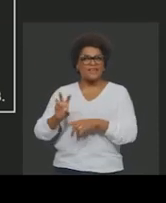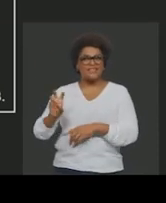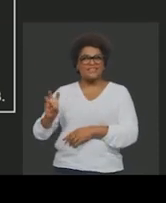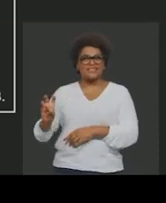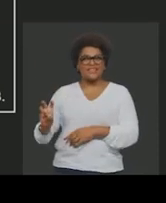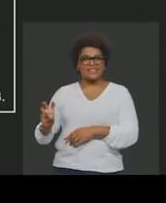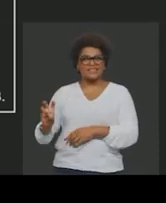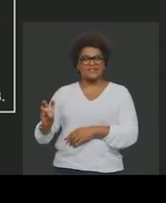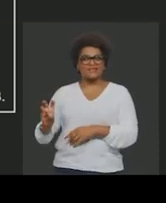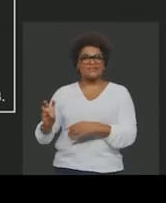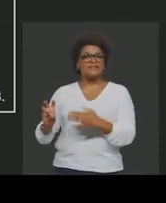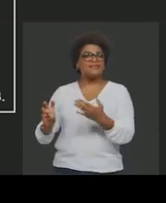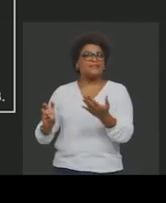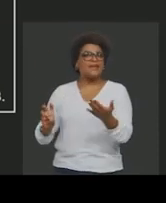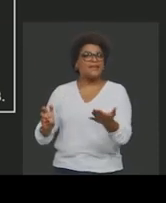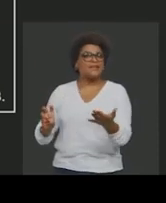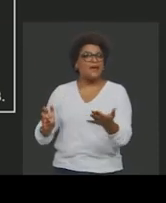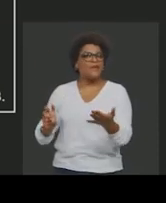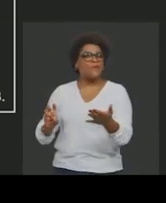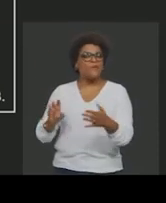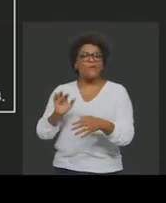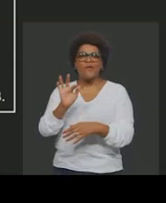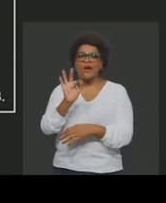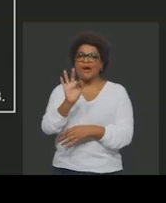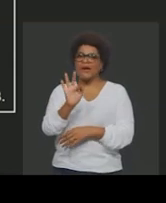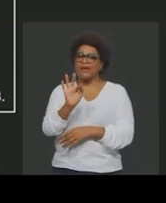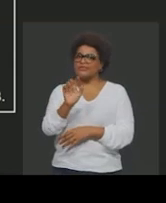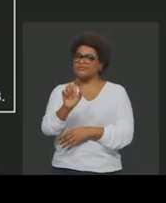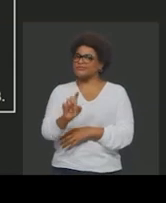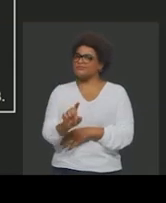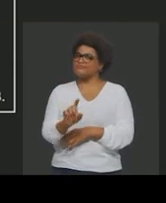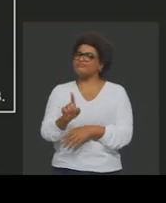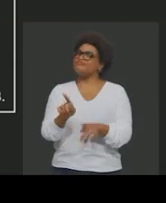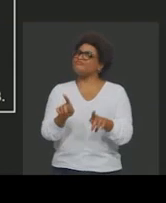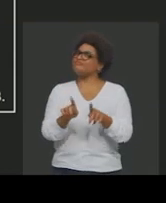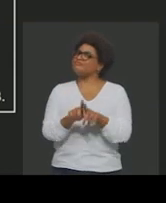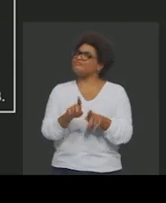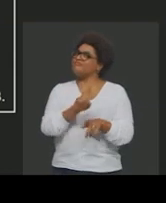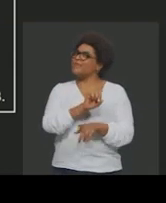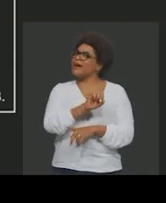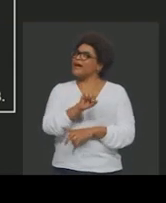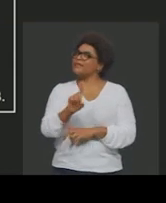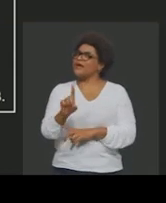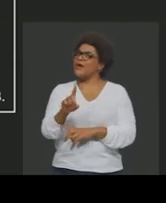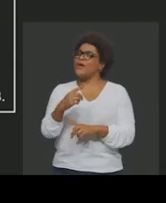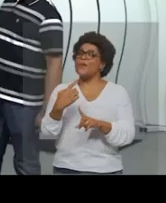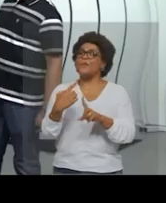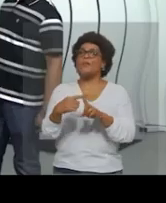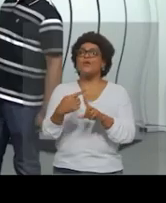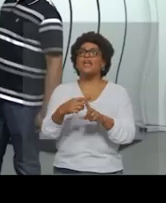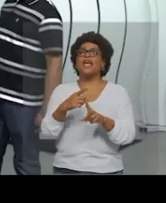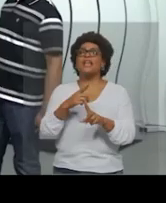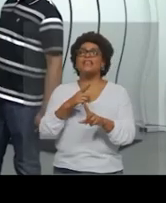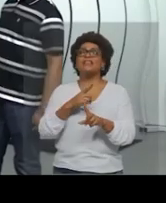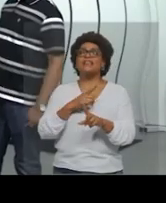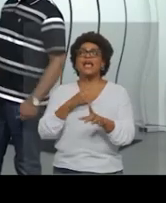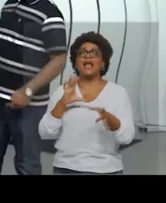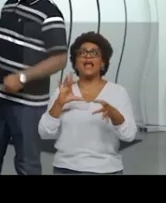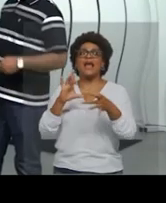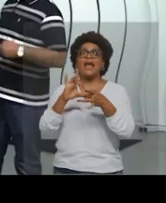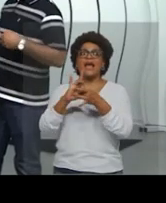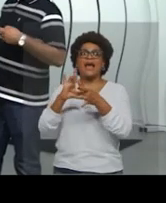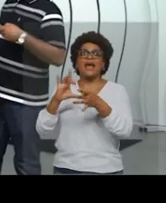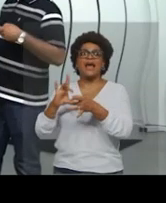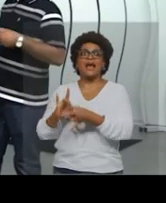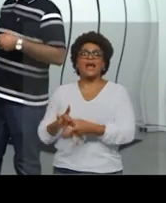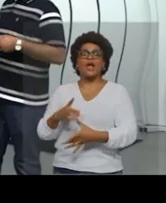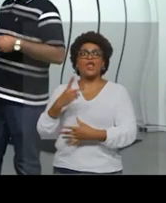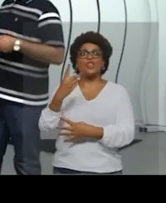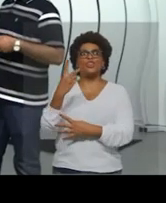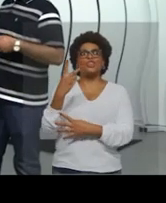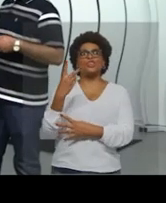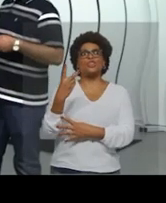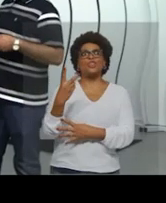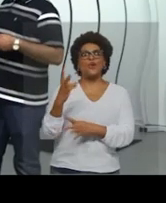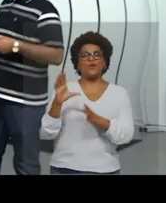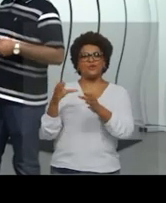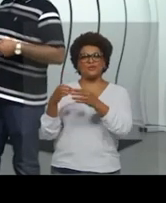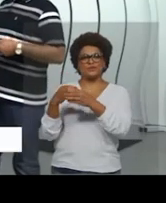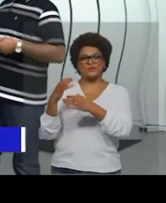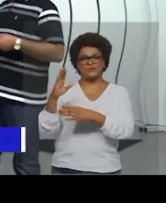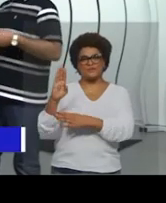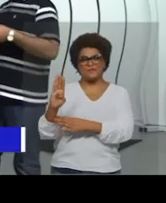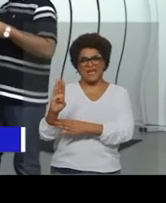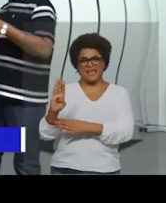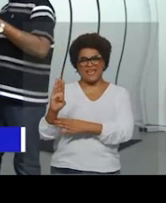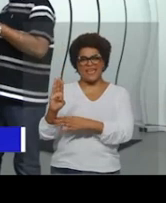não é a função, porque o 3 de A ele se relaciona com dois elementos de B. Então, gente, não pode ser 0 elemento